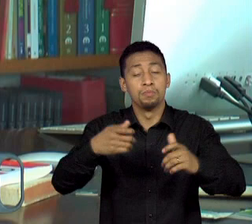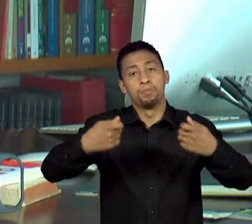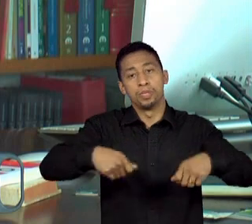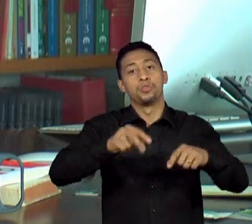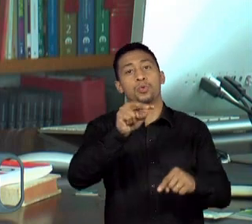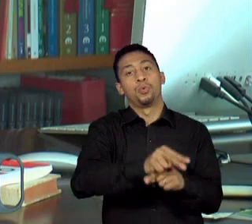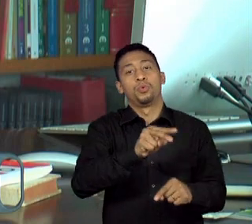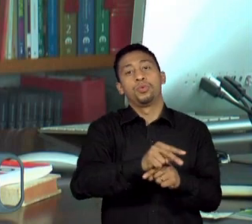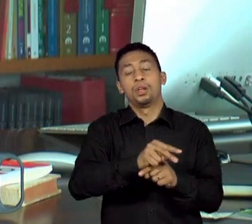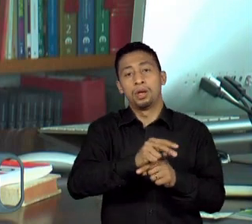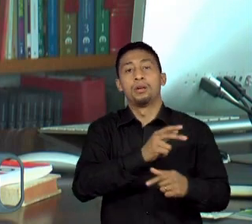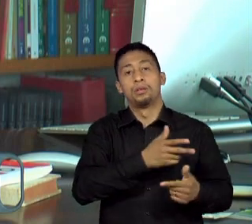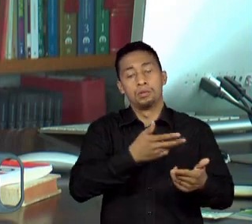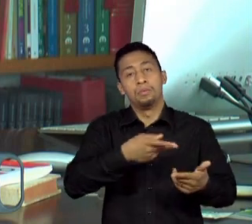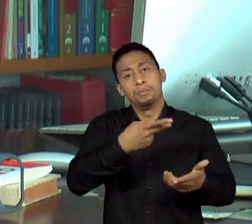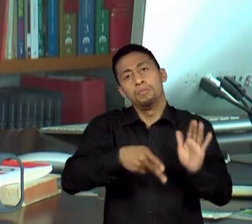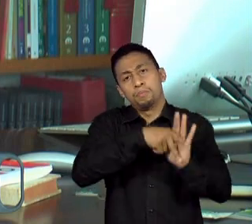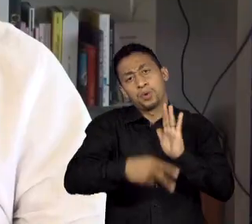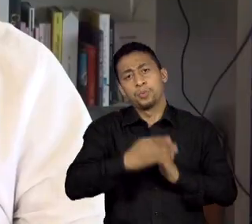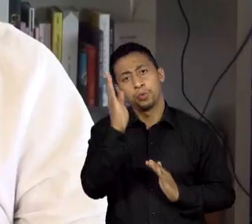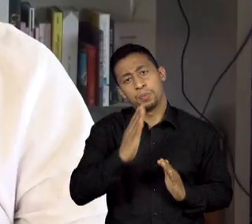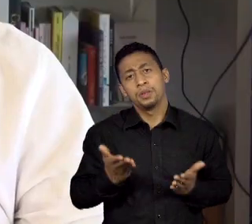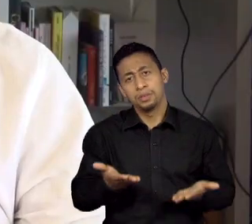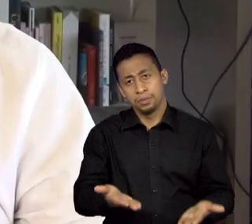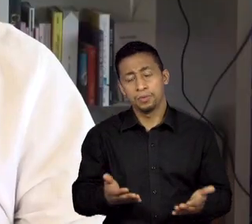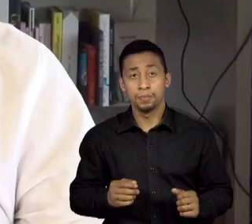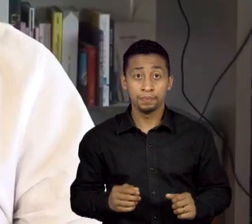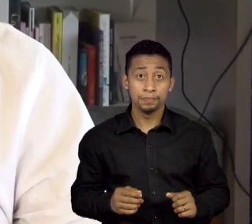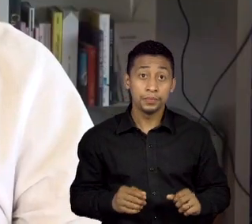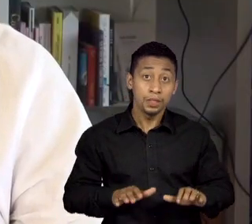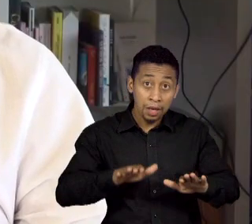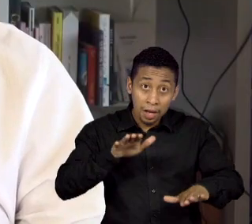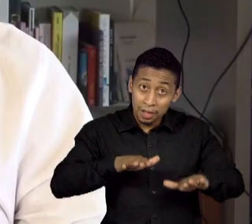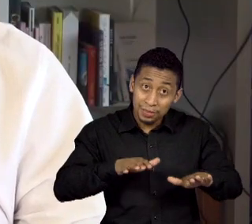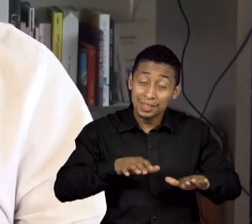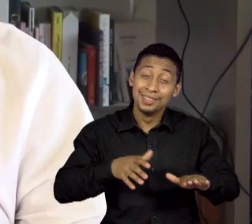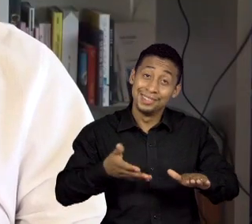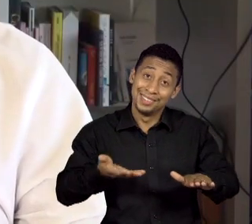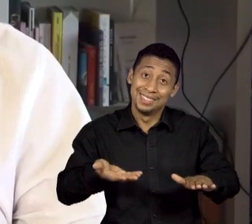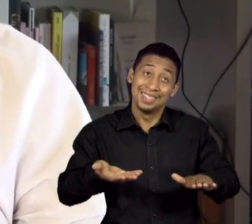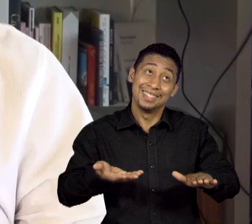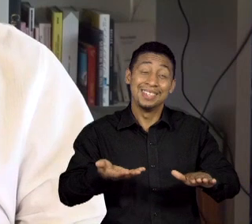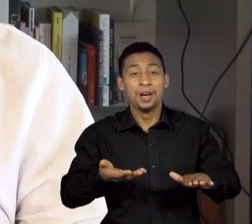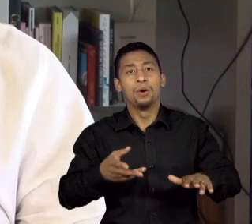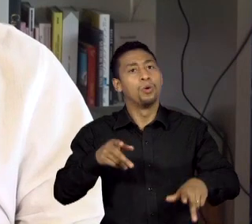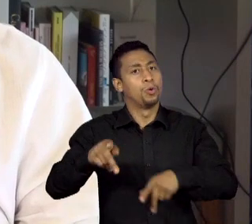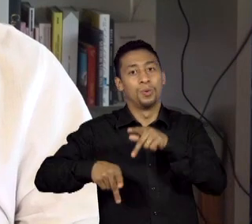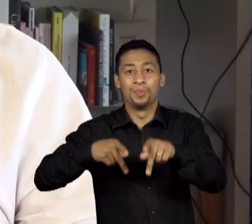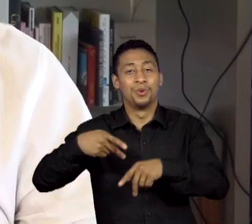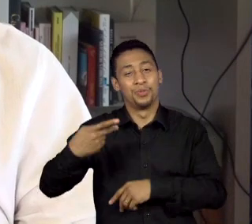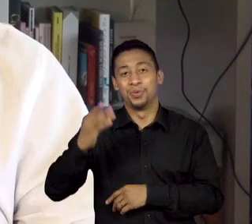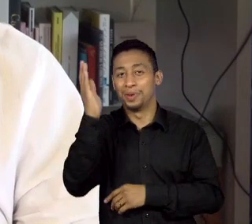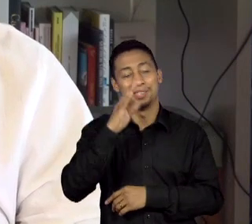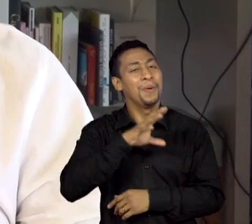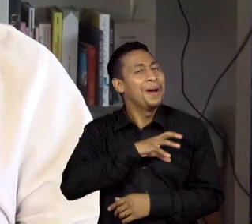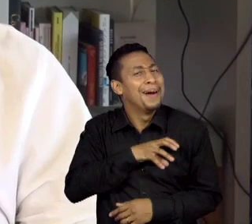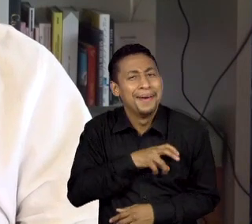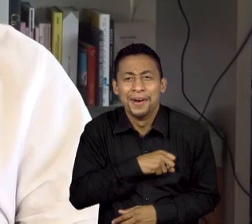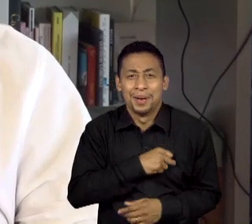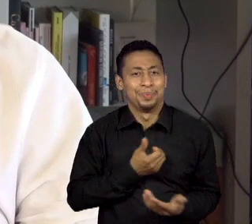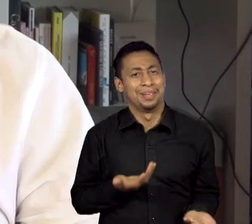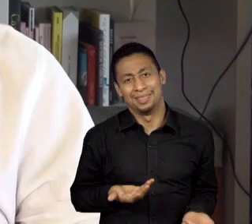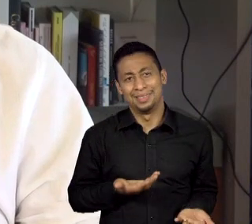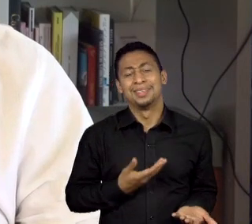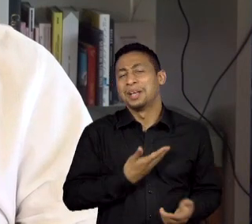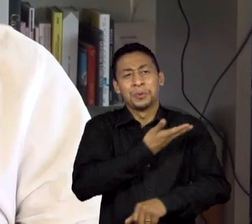nossa cultura também no audiovisual, né? Eu penso que a gente tem o povo brasileiro ama o audiovisual brasileiro, né? Ele está muito